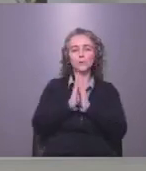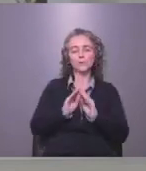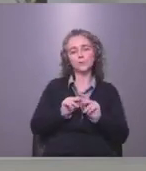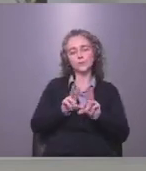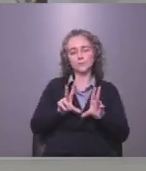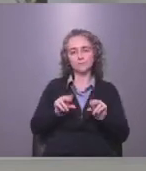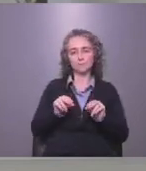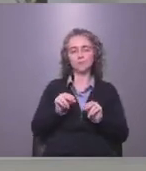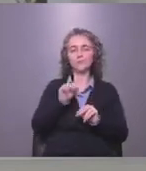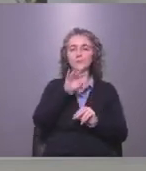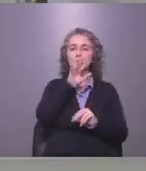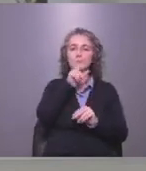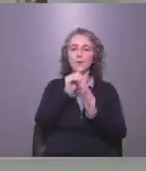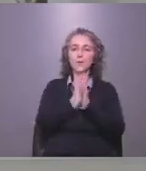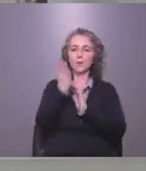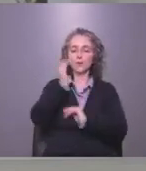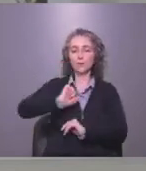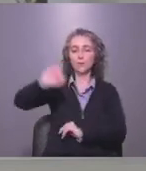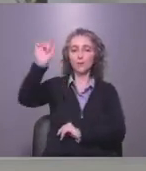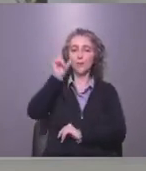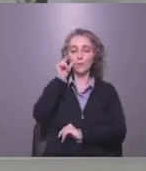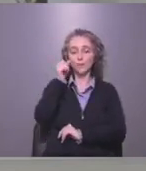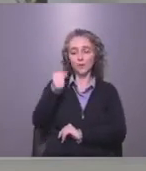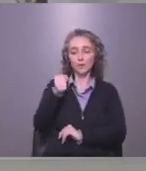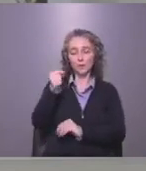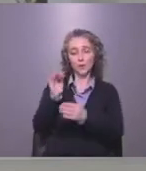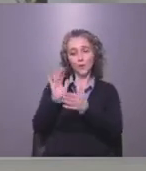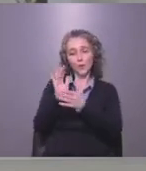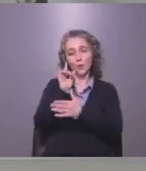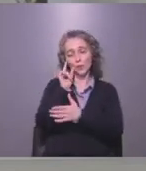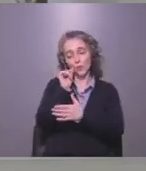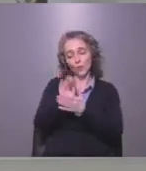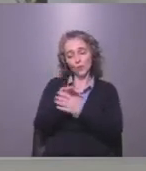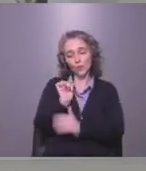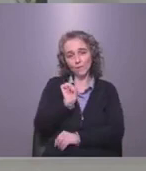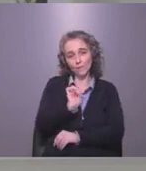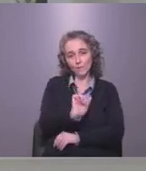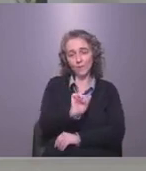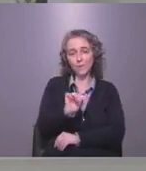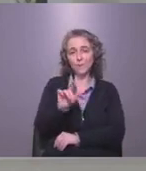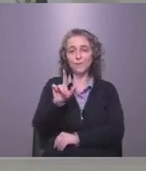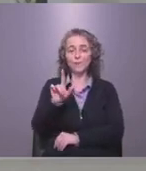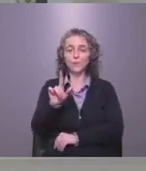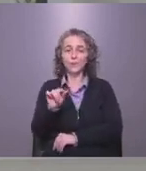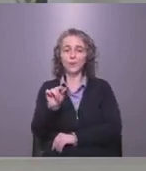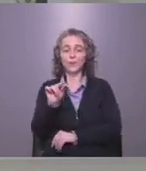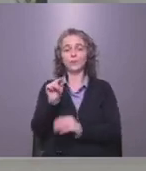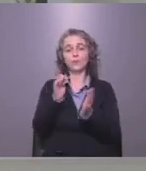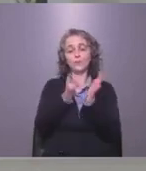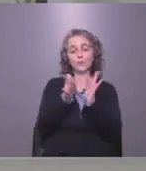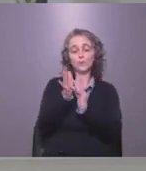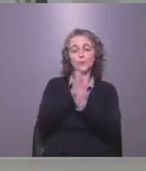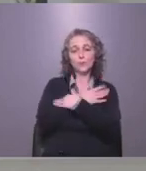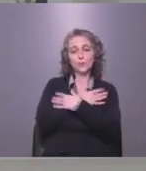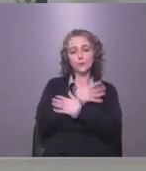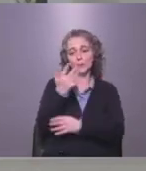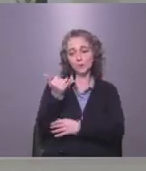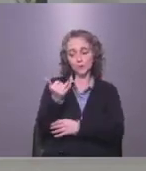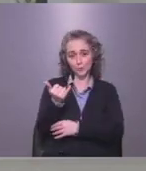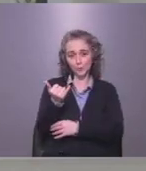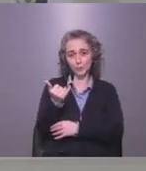de Deus, São José, seu esposo, os bem-aventurados apóstolos,